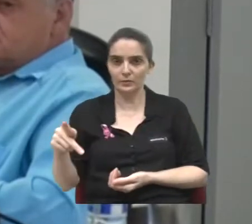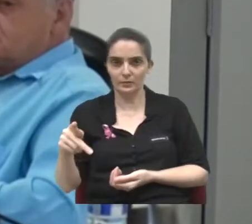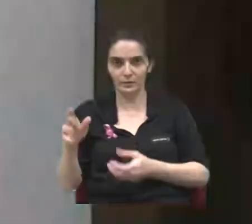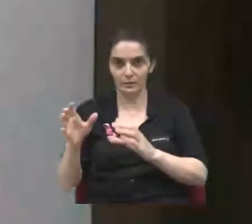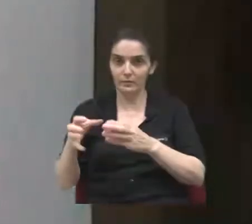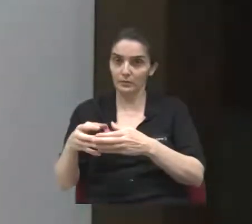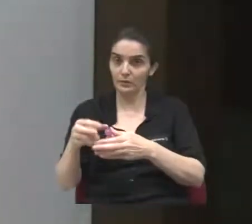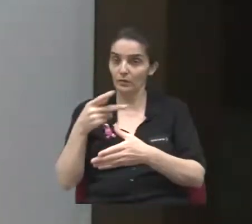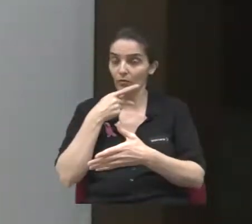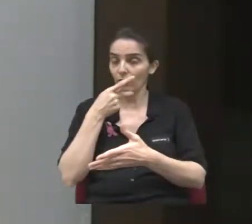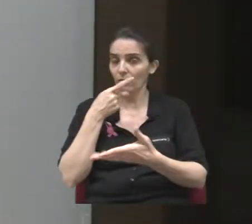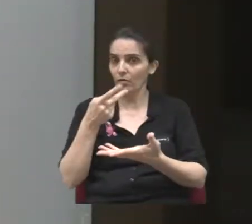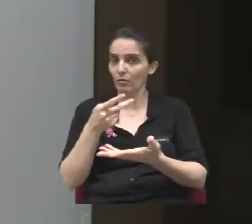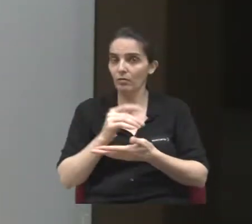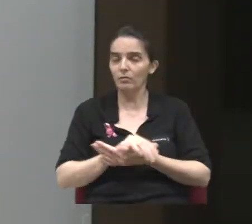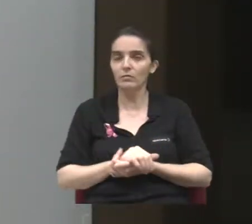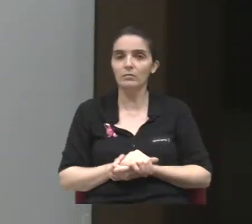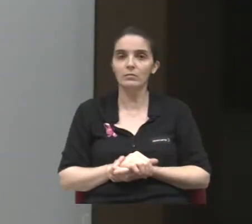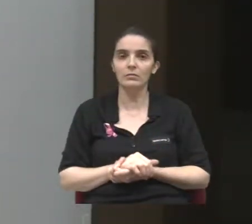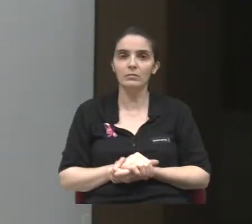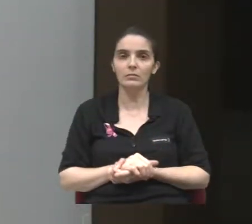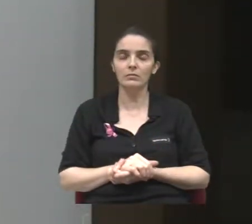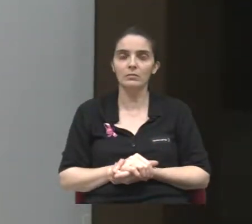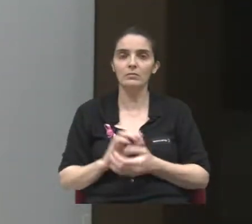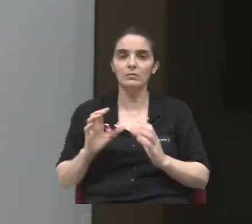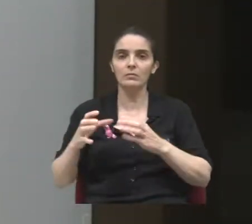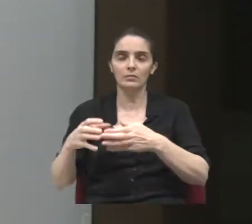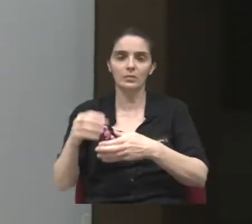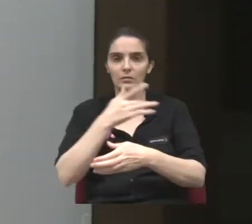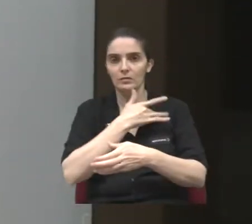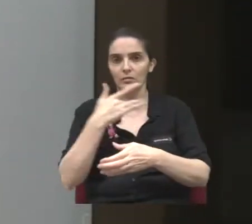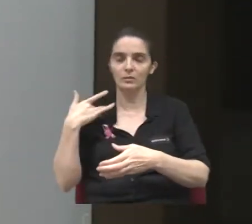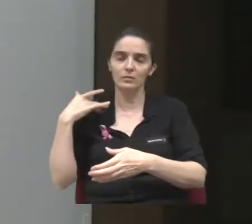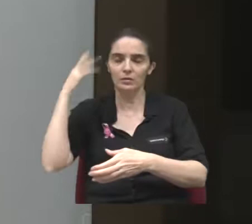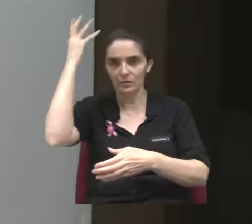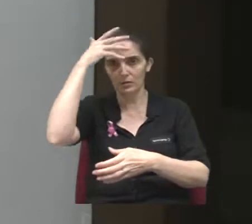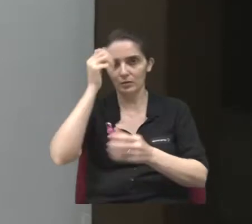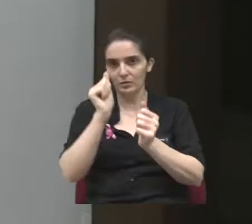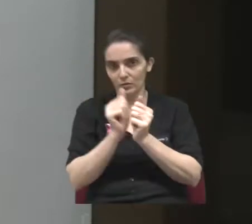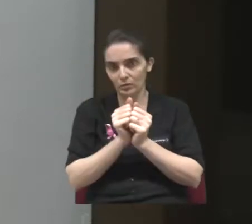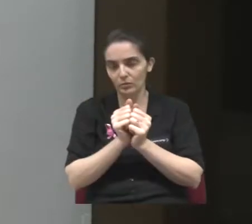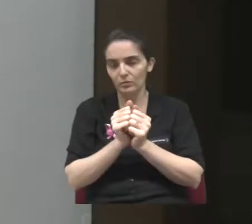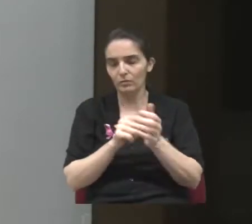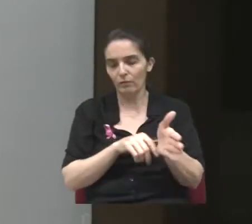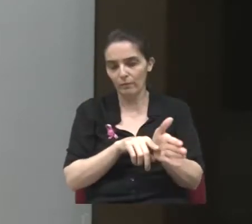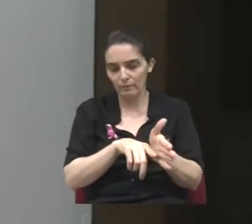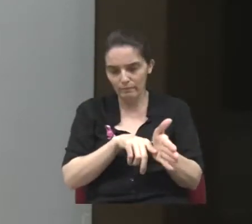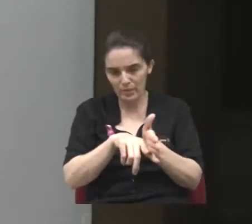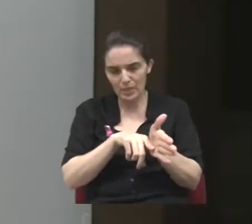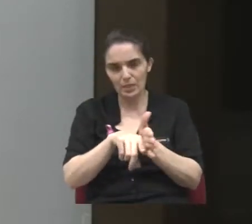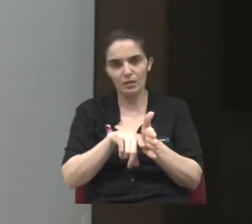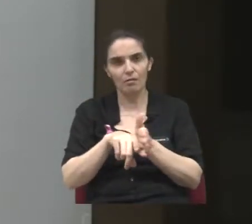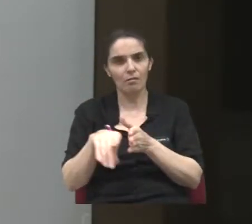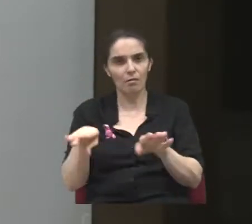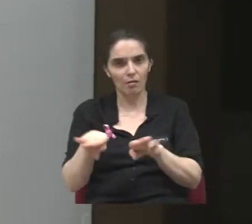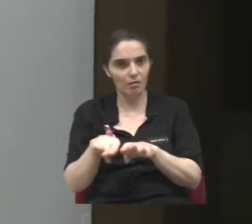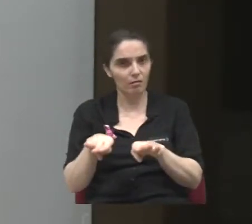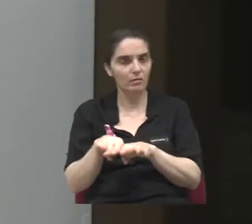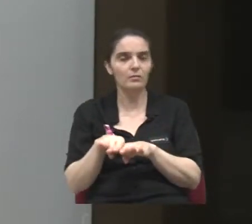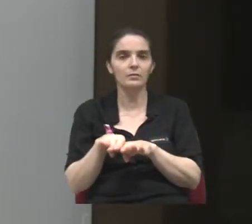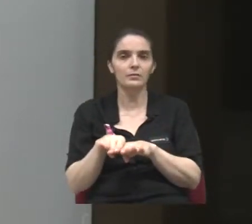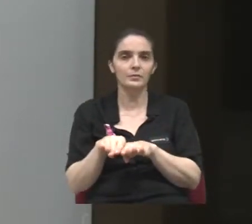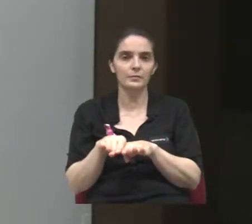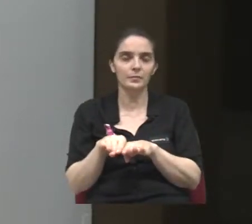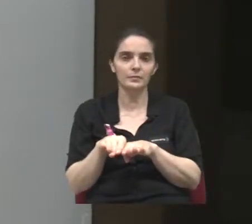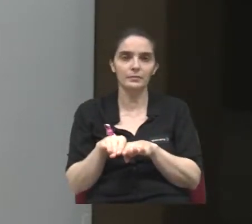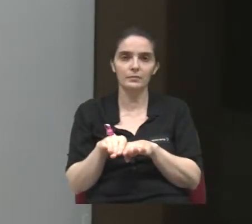não tenho dúvida que a comissão, faço parte dela, vai abraçar também essas colocações, e